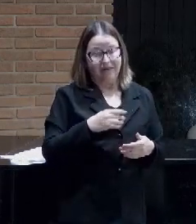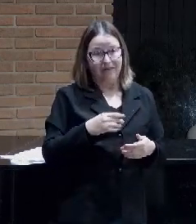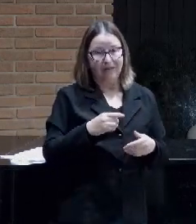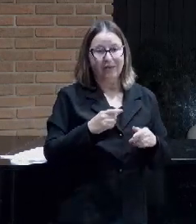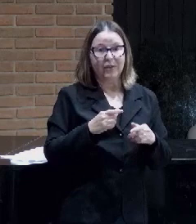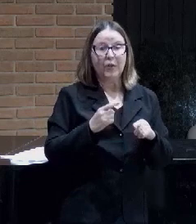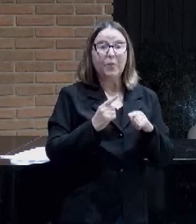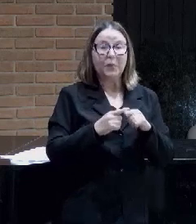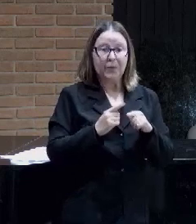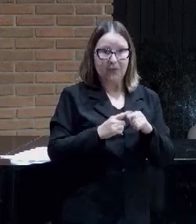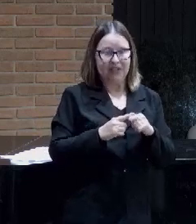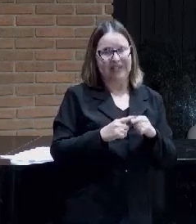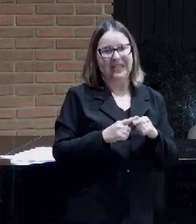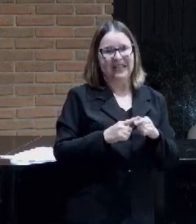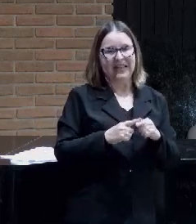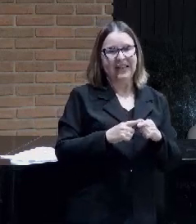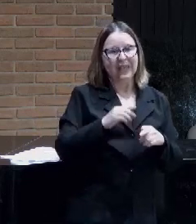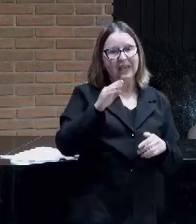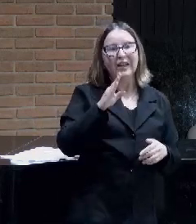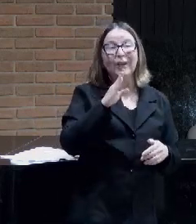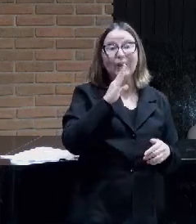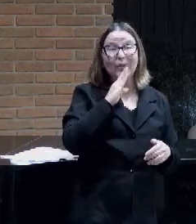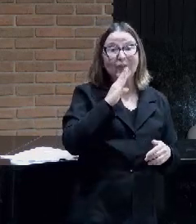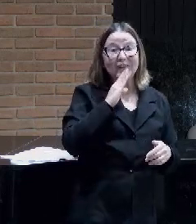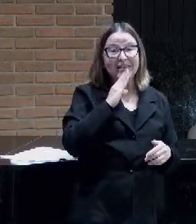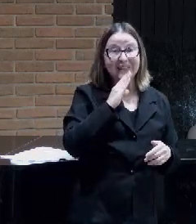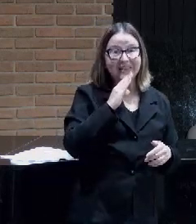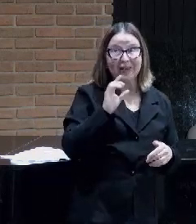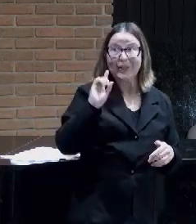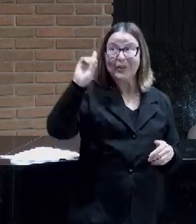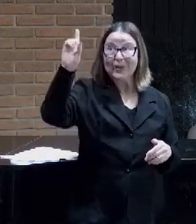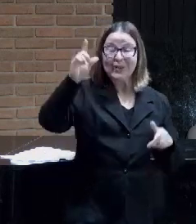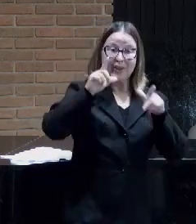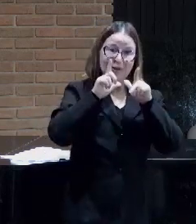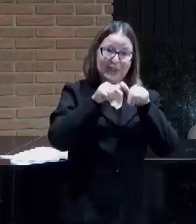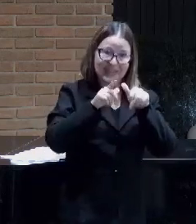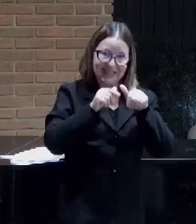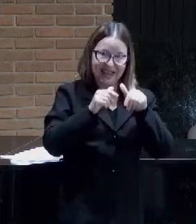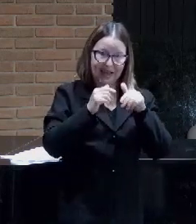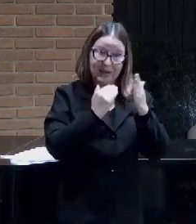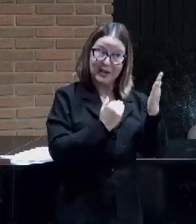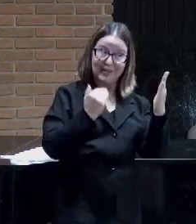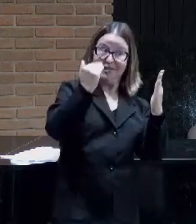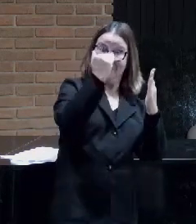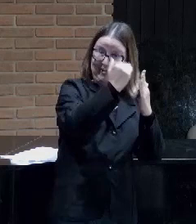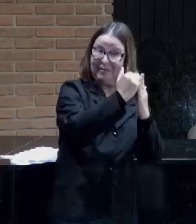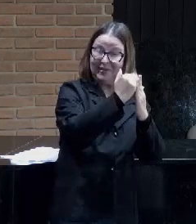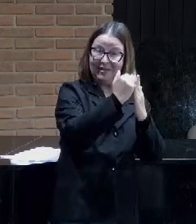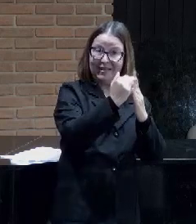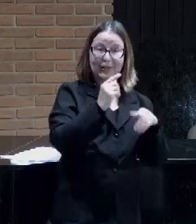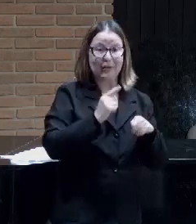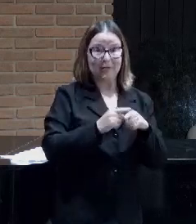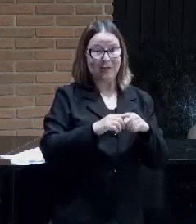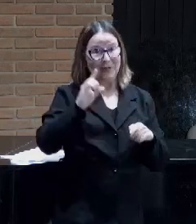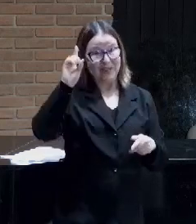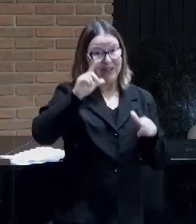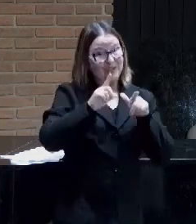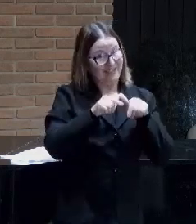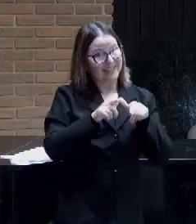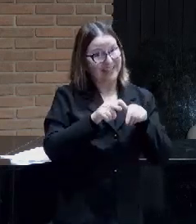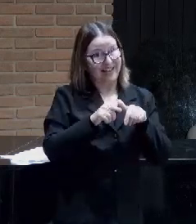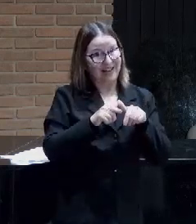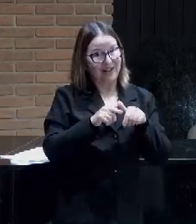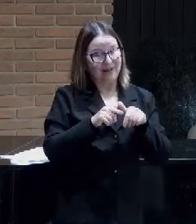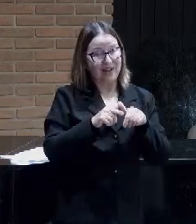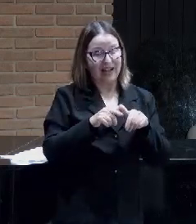reconheciam a sua superioridade em relação aos seus próprios deuses. Porque o Deus de Israel era conhecido naquele mundo como sendo o Deus que fazia